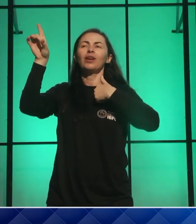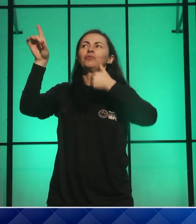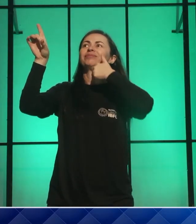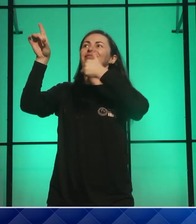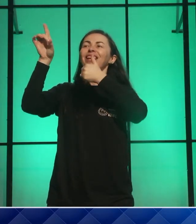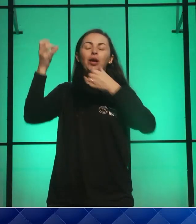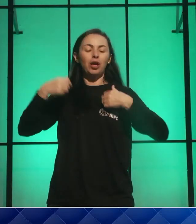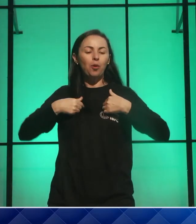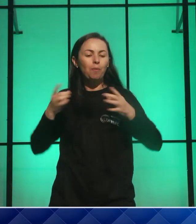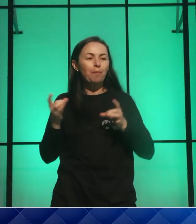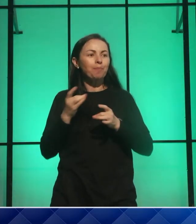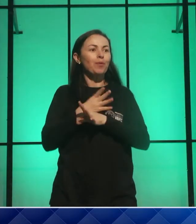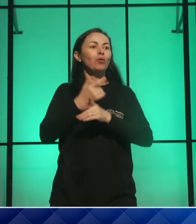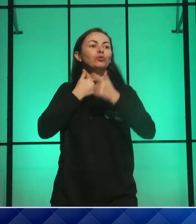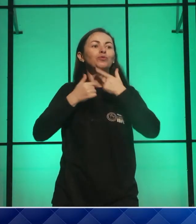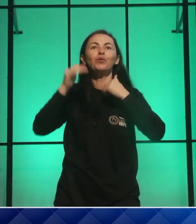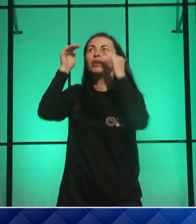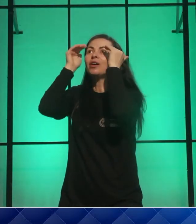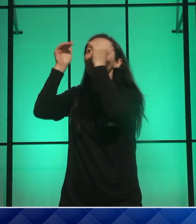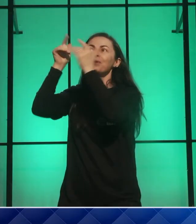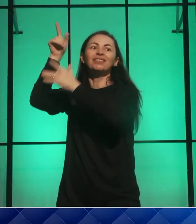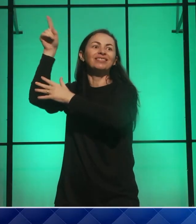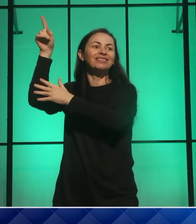a fazer a sua vontade.